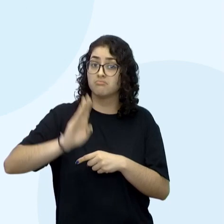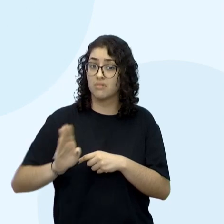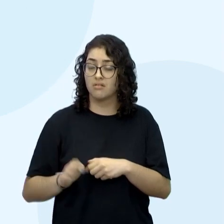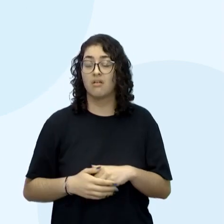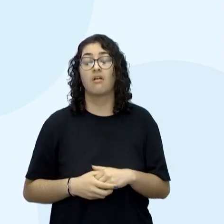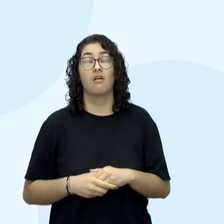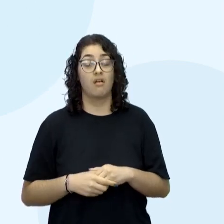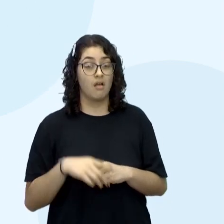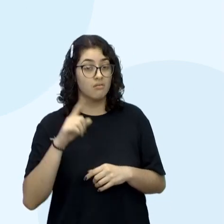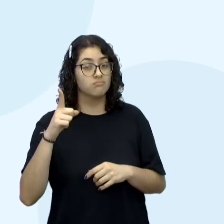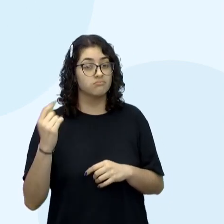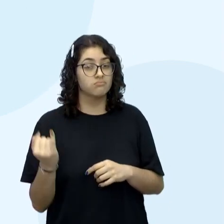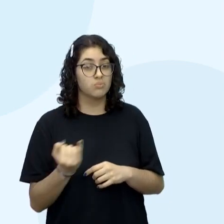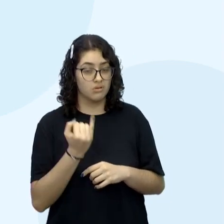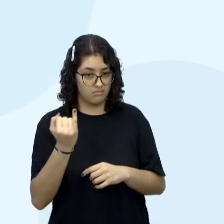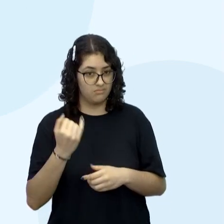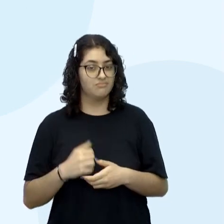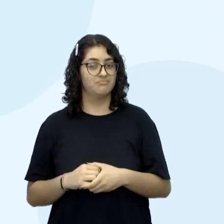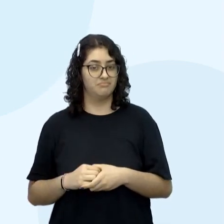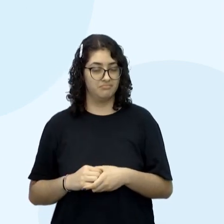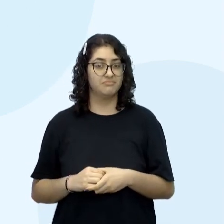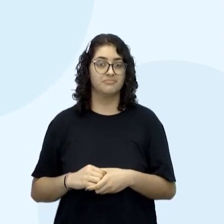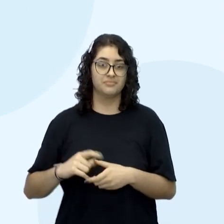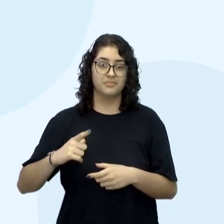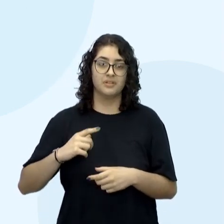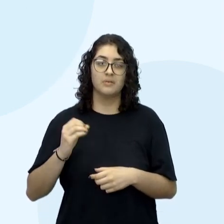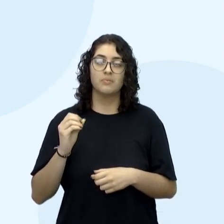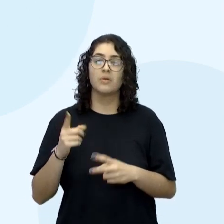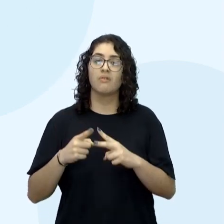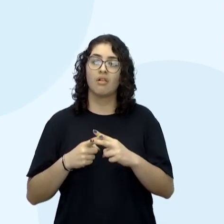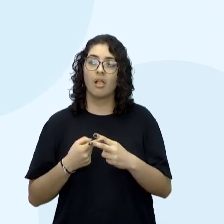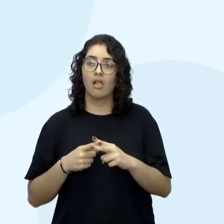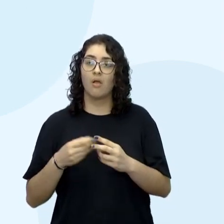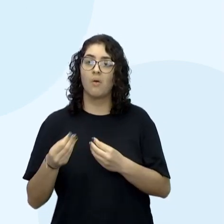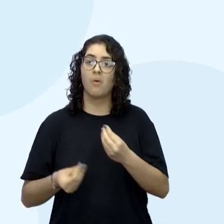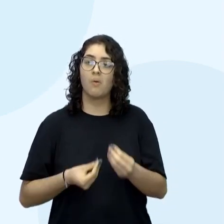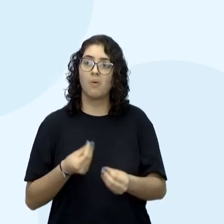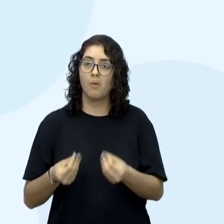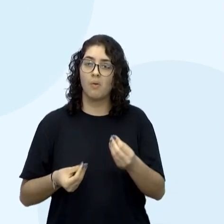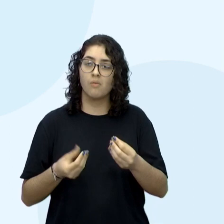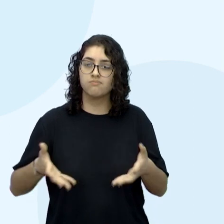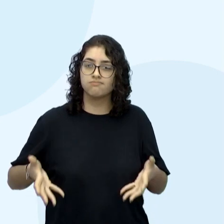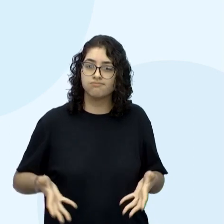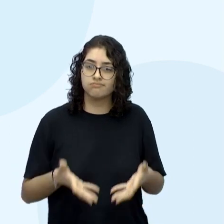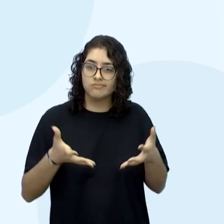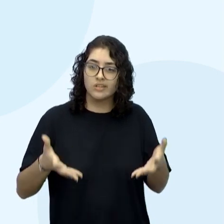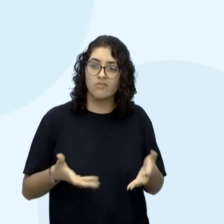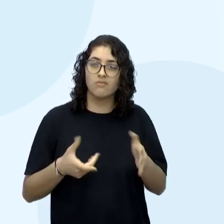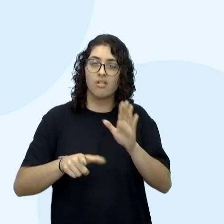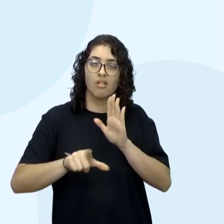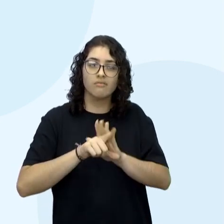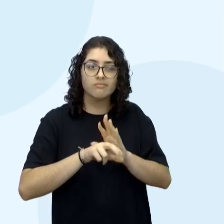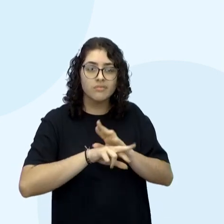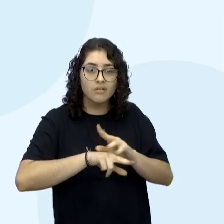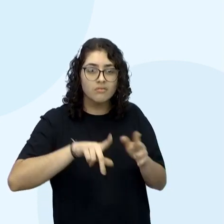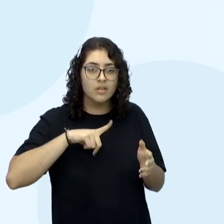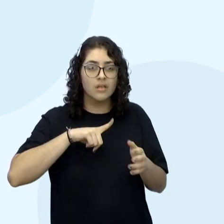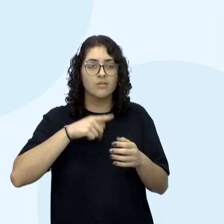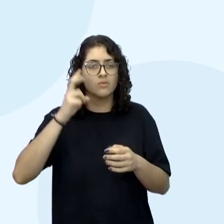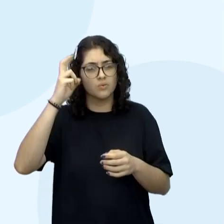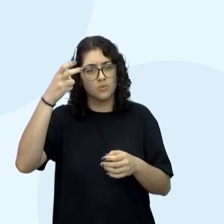importante para quem estuda cinema. Novos mecanismos de apoio à produção baseados em incentivos fiscais e numa visão de cultura de